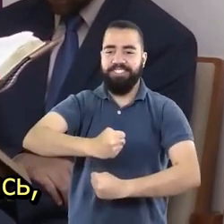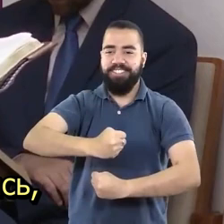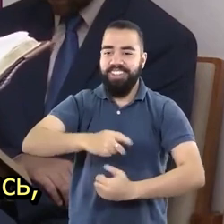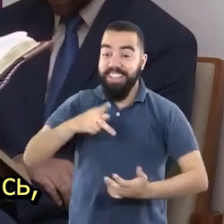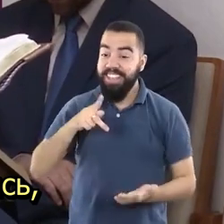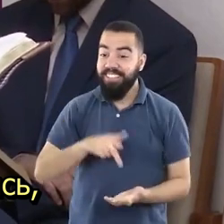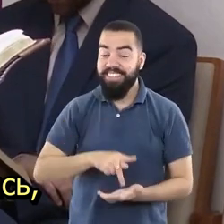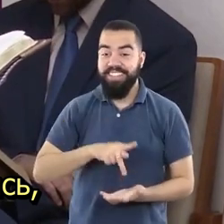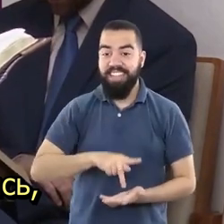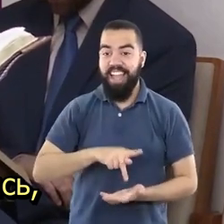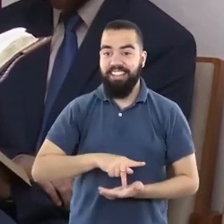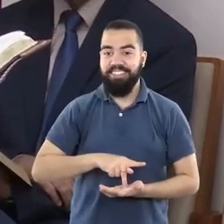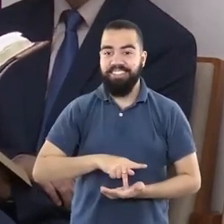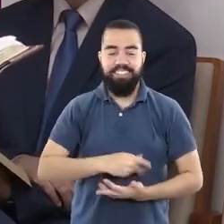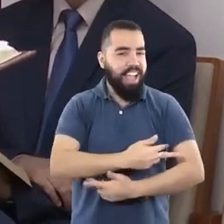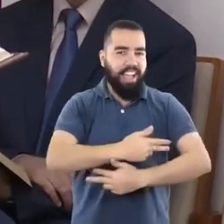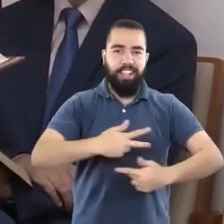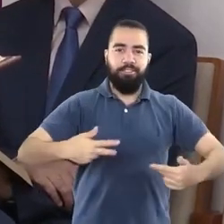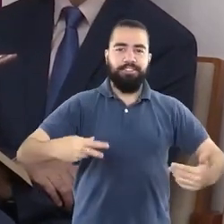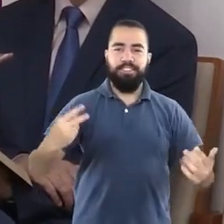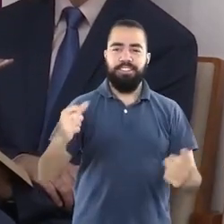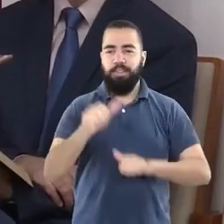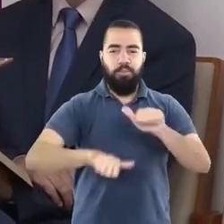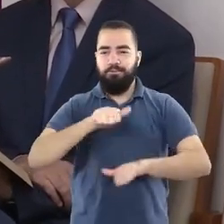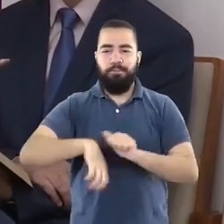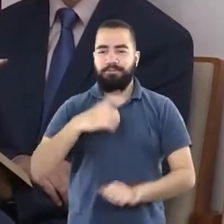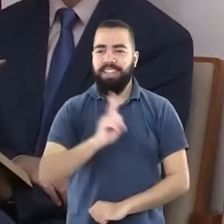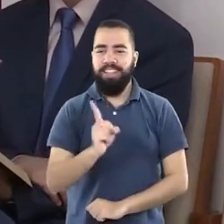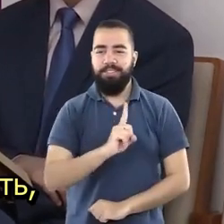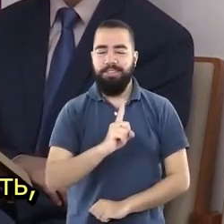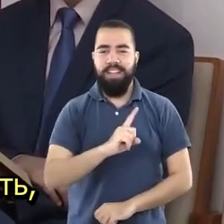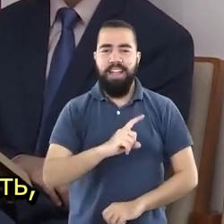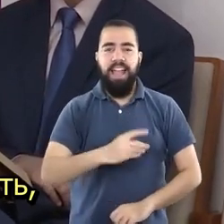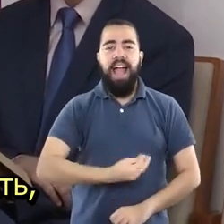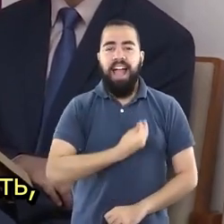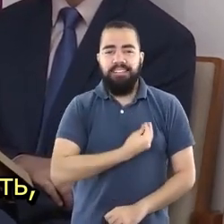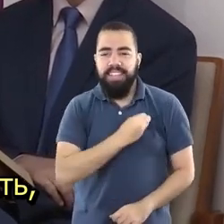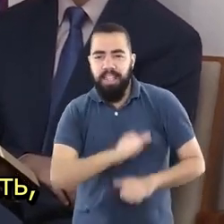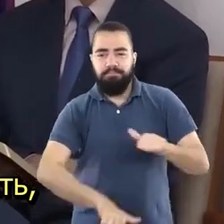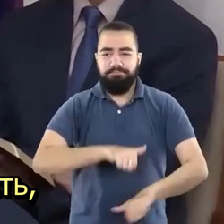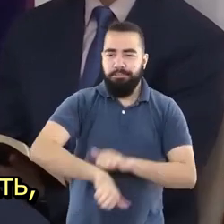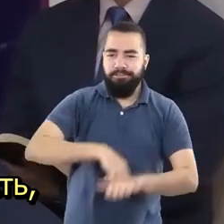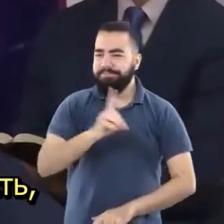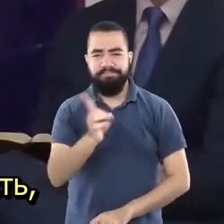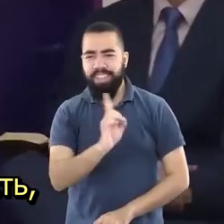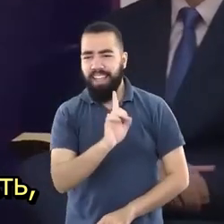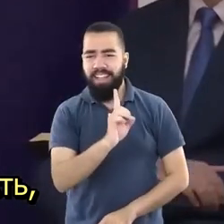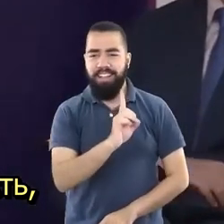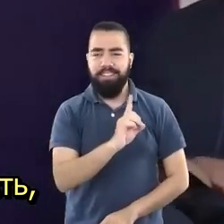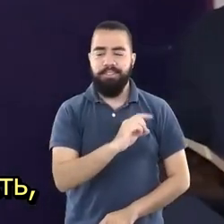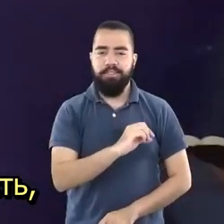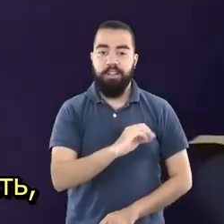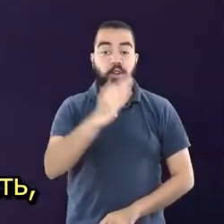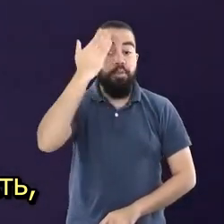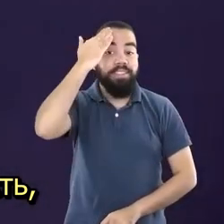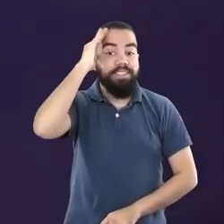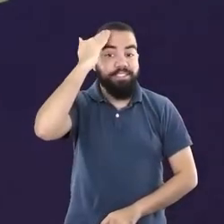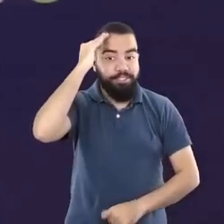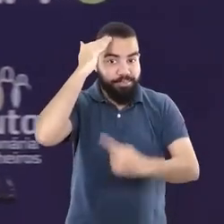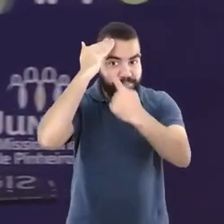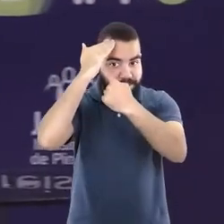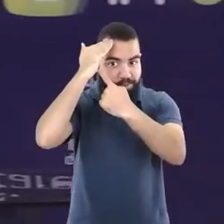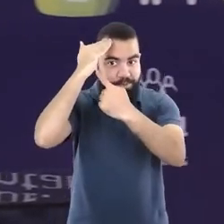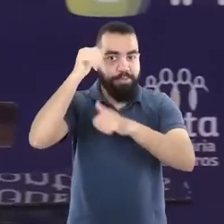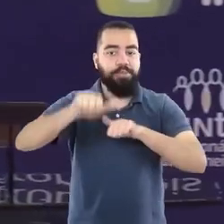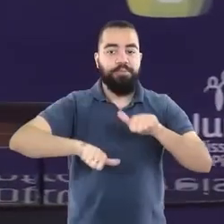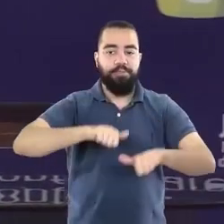que a circunstância não mudou. O que mudou foi o conceito. Não foi a realidade circunstancial que mudou, foi a